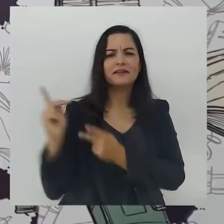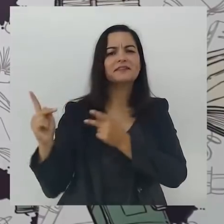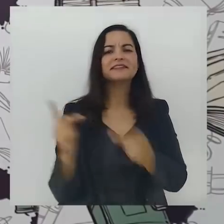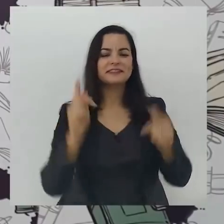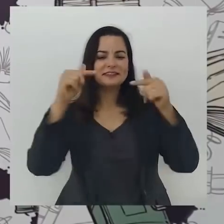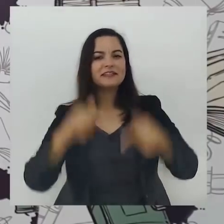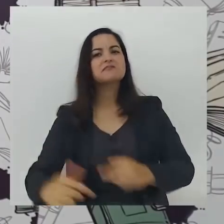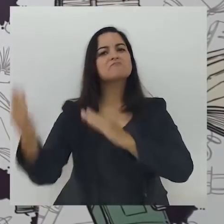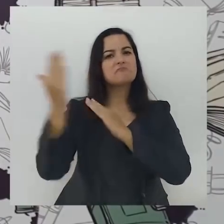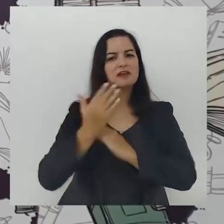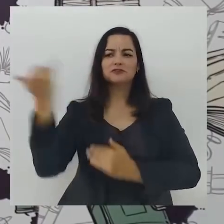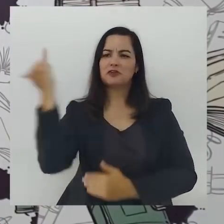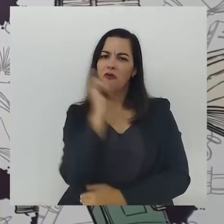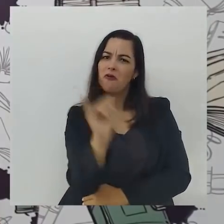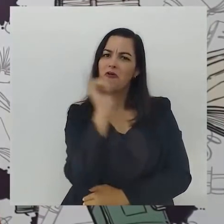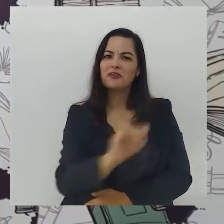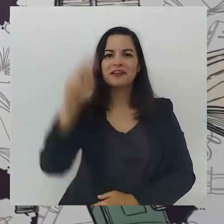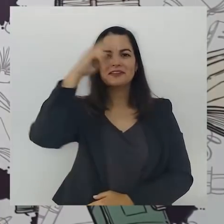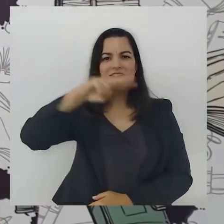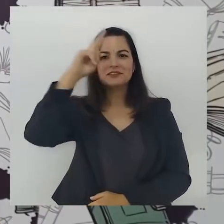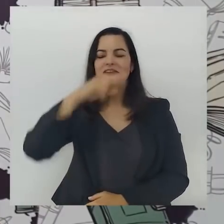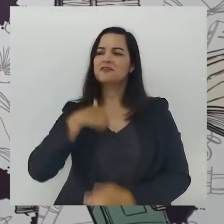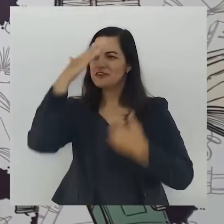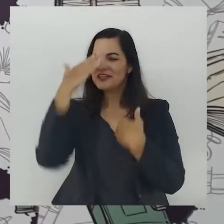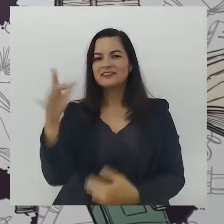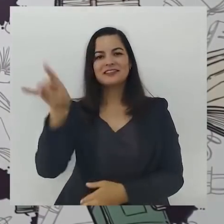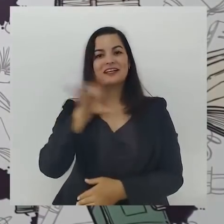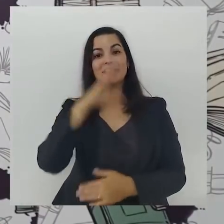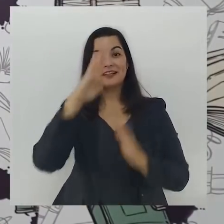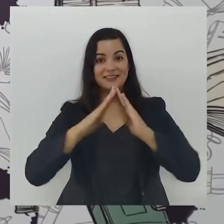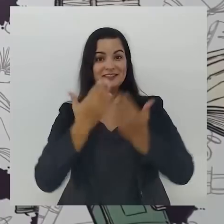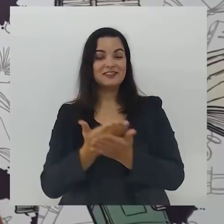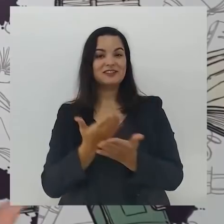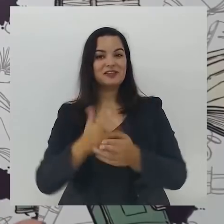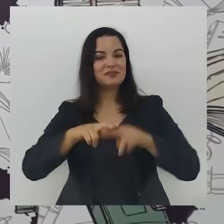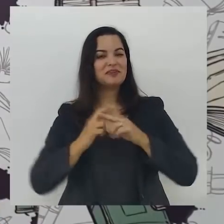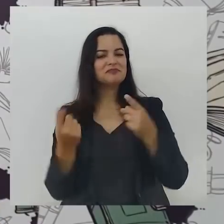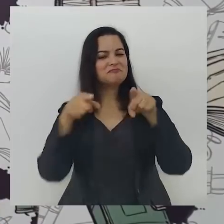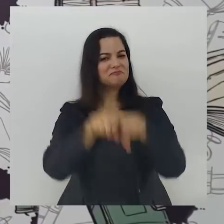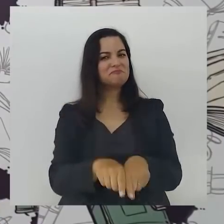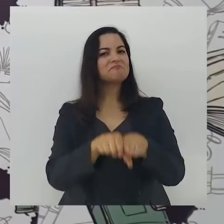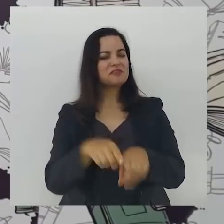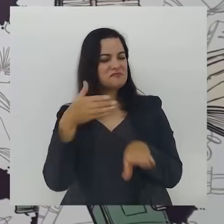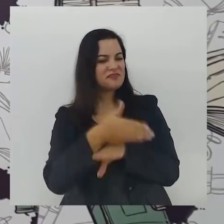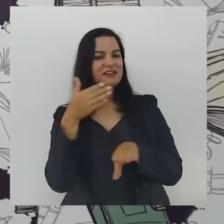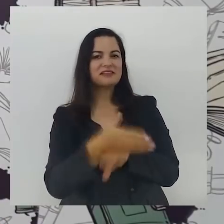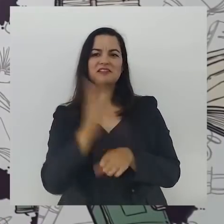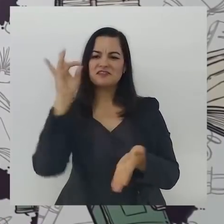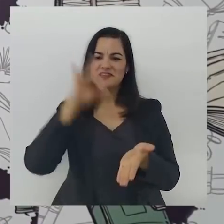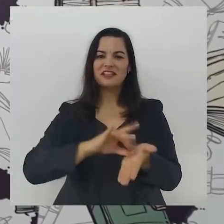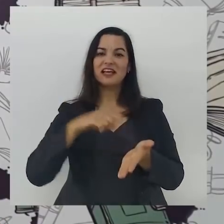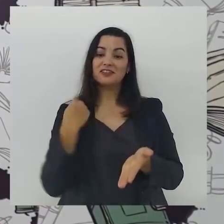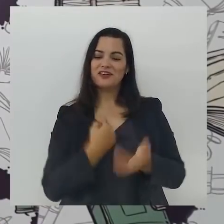A minha gratidão a todas as escolas pela parceria, pela participação. Enriqueceram muito os